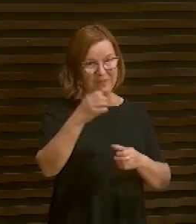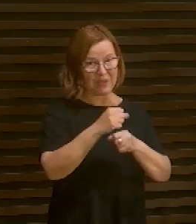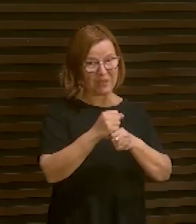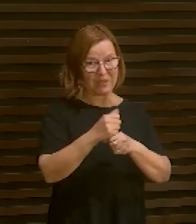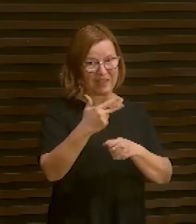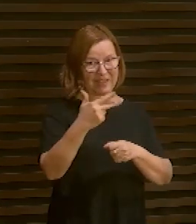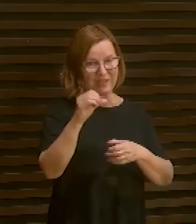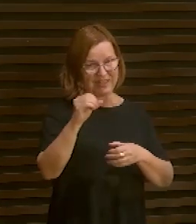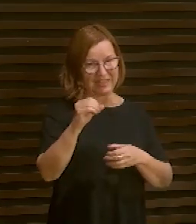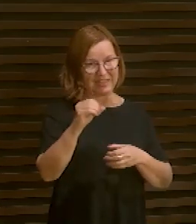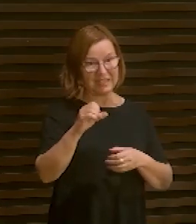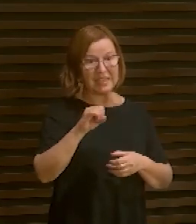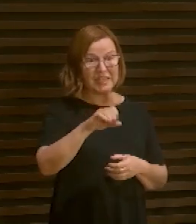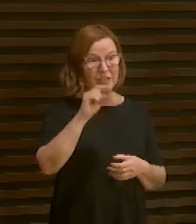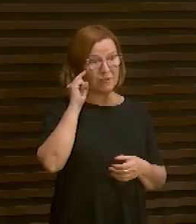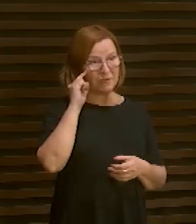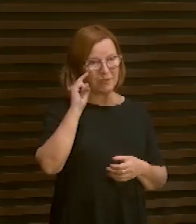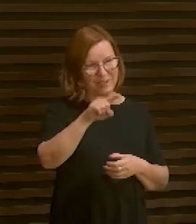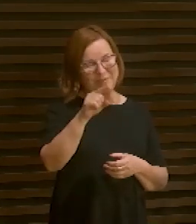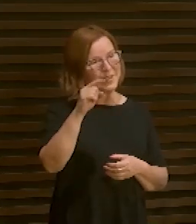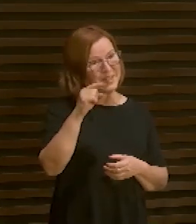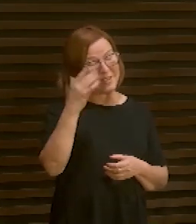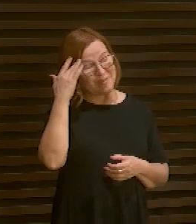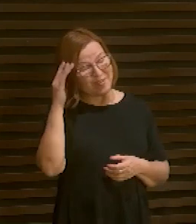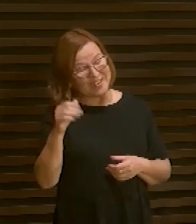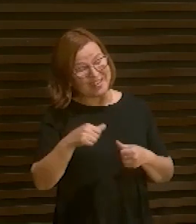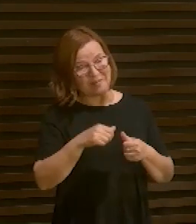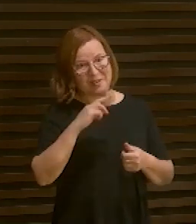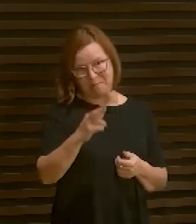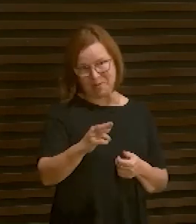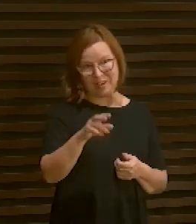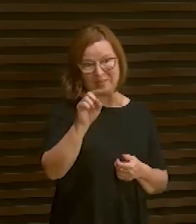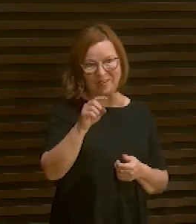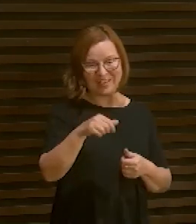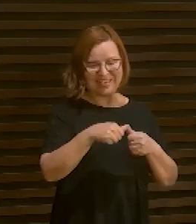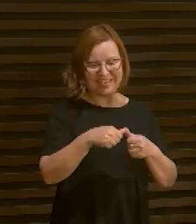resposta, você está completamente perdido.